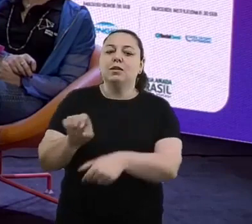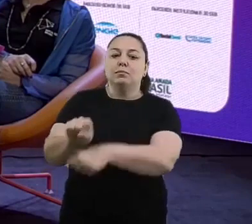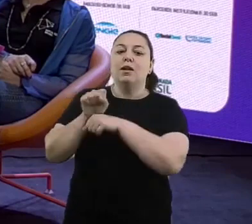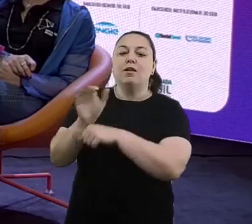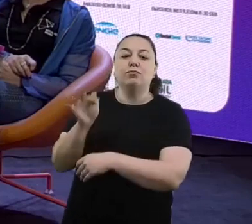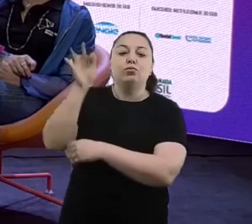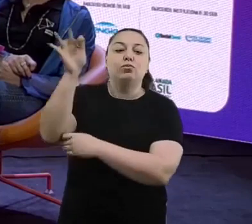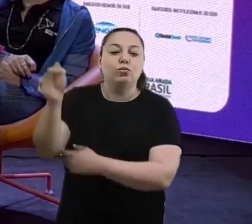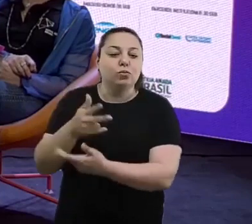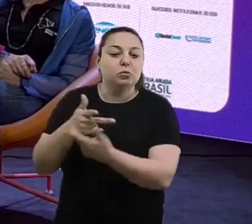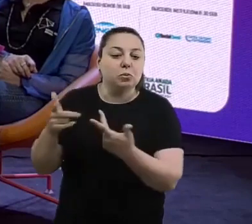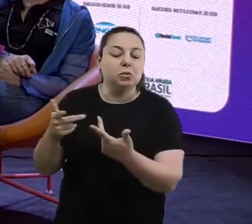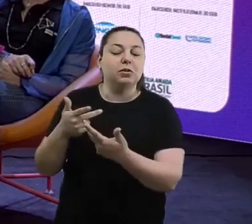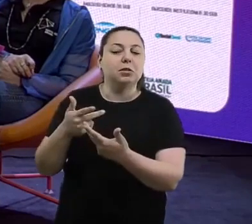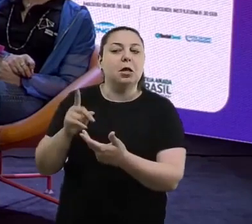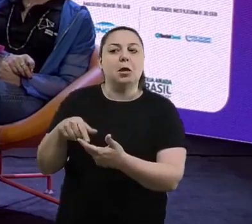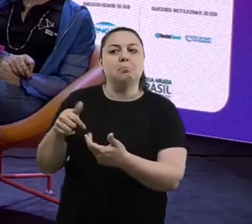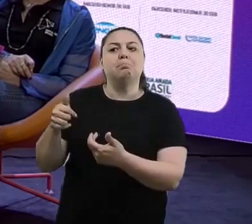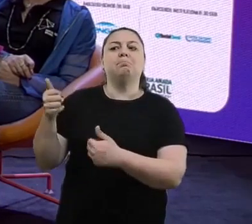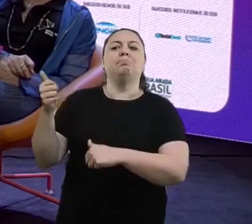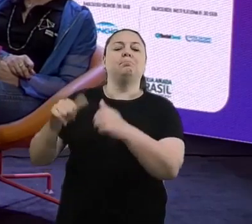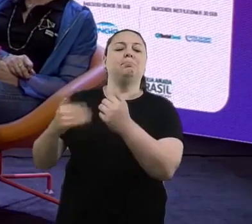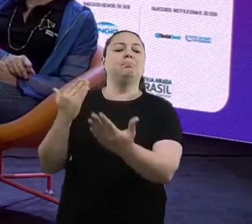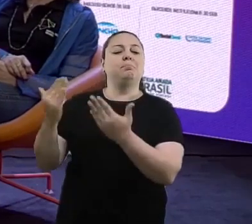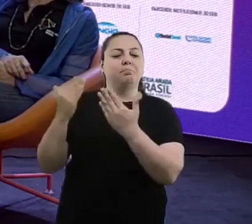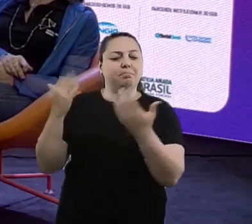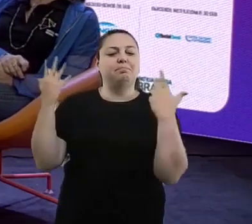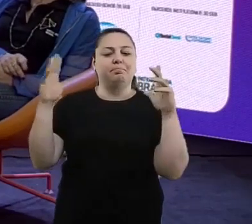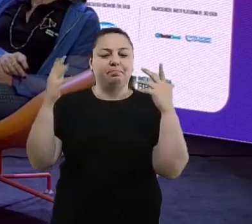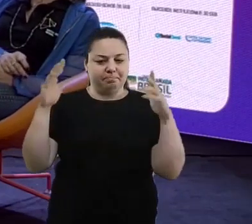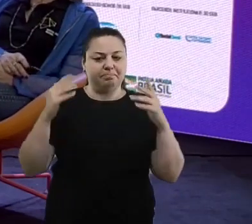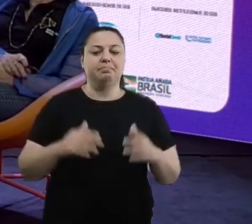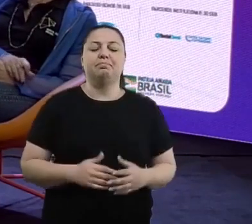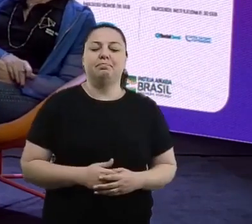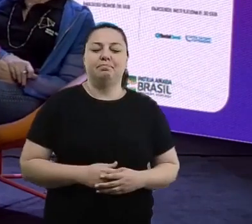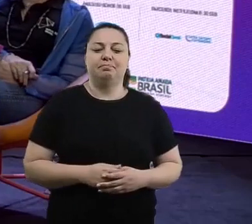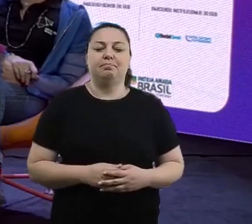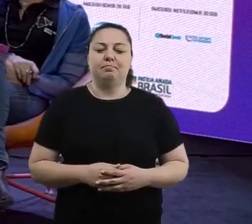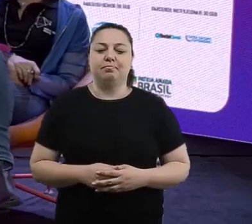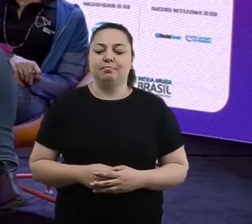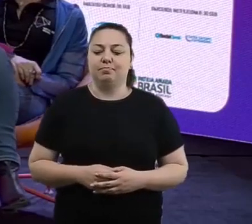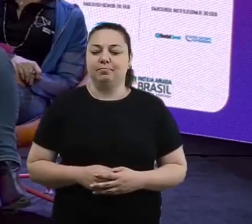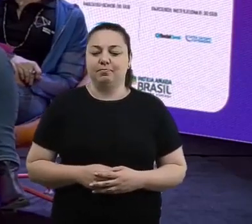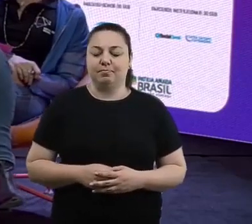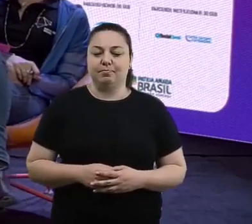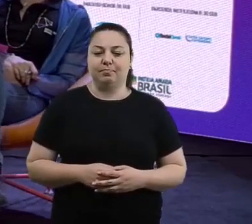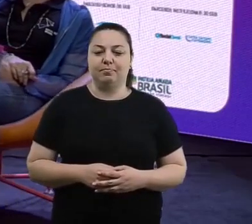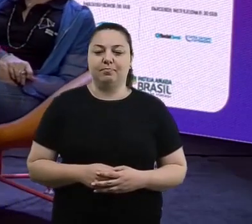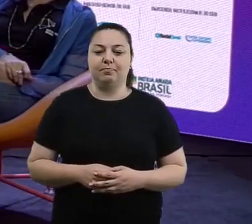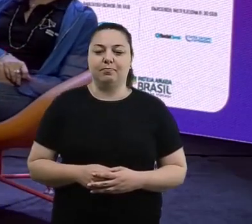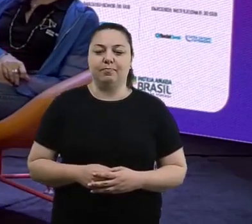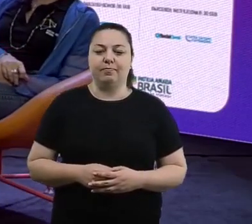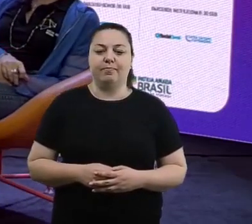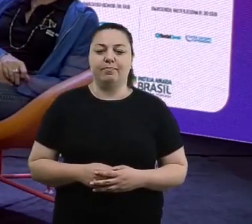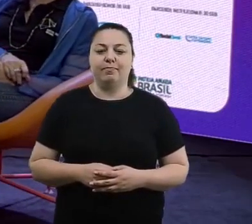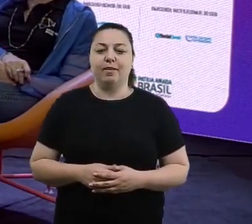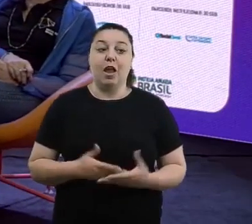ao sacrifício desses animais. Então, monitorar isso se torna tão importante para o ser humano, tanto quanto também para a saúde animal nesse